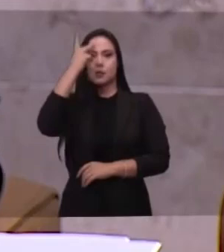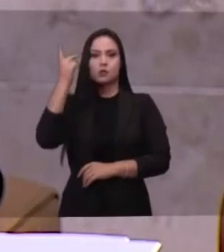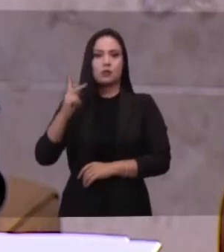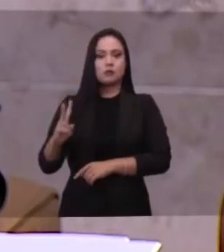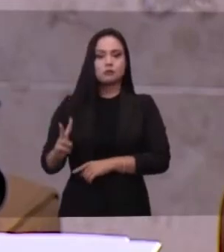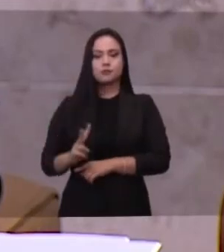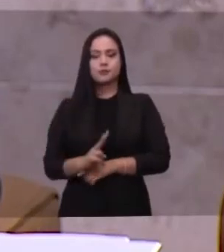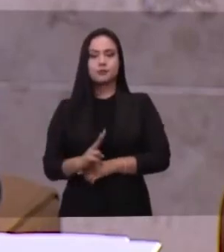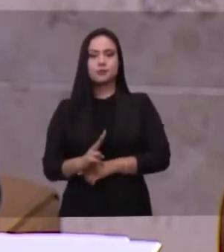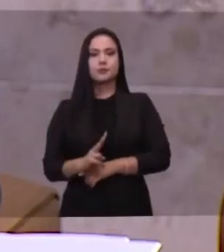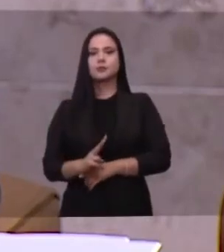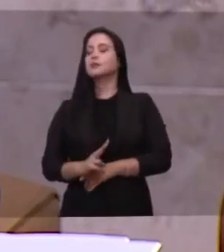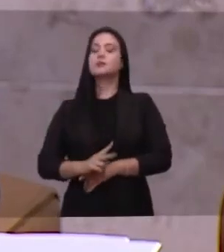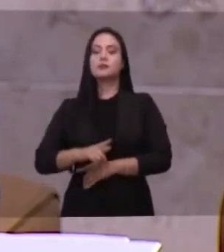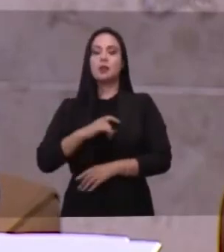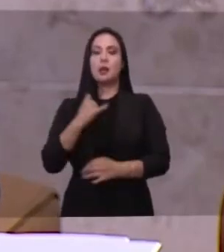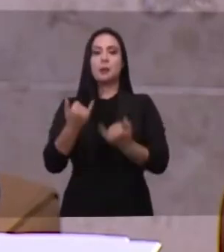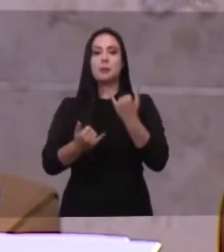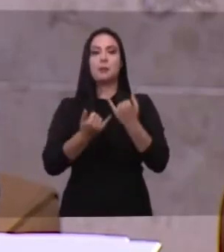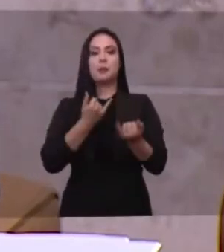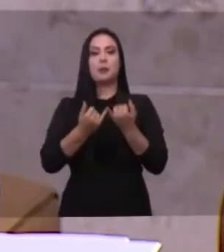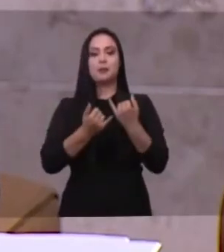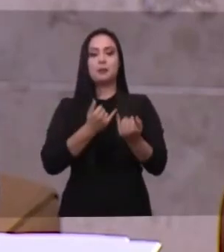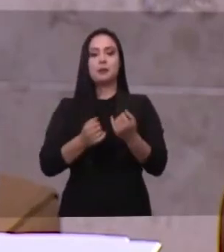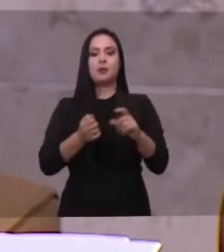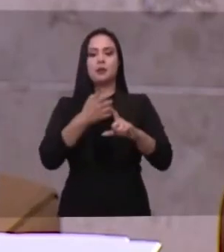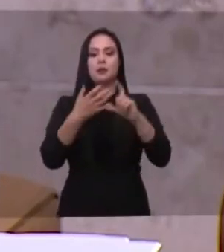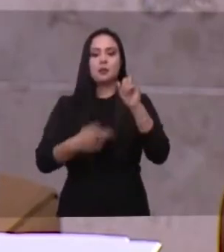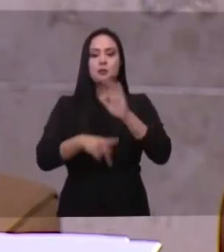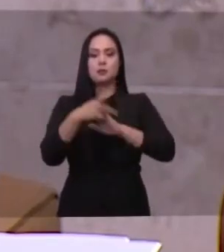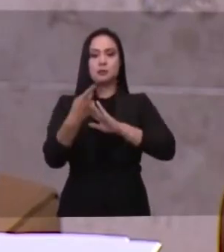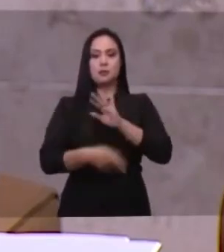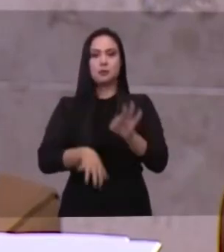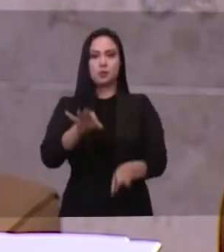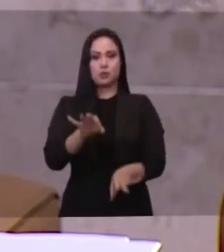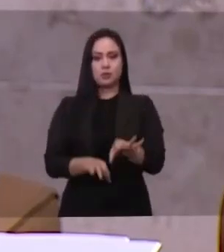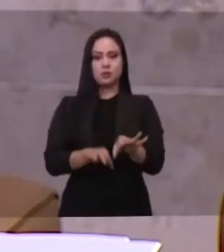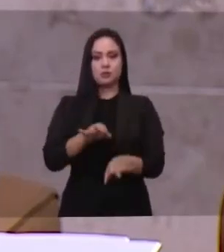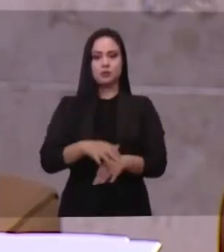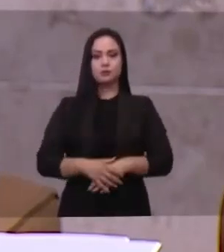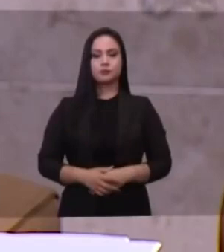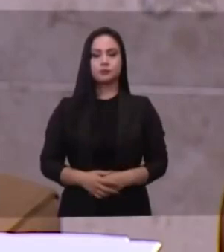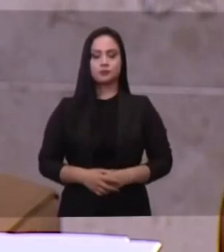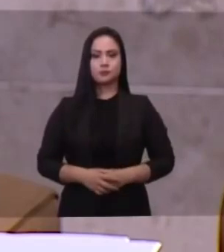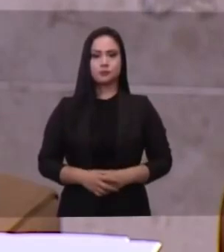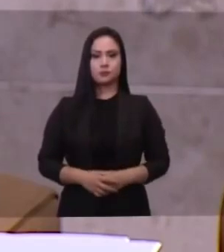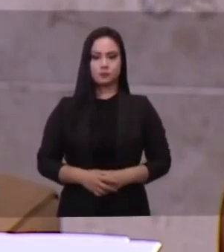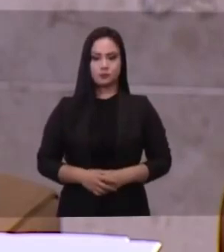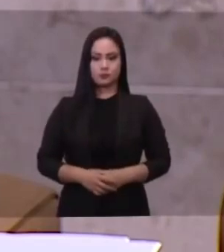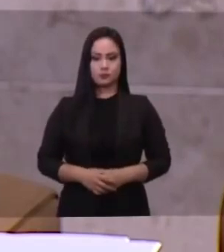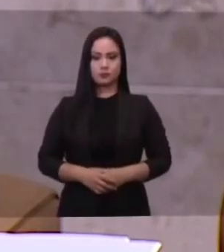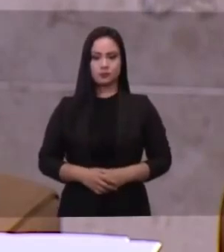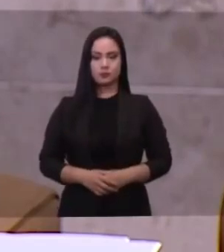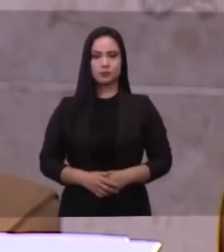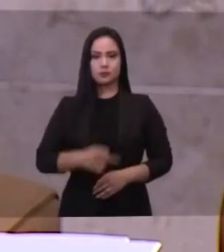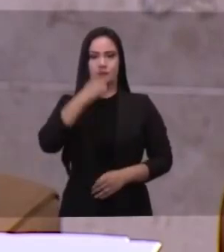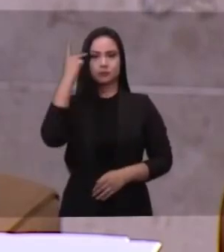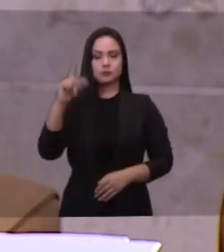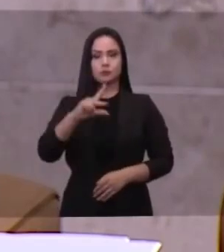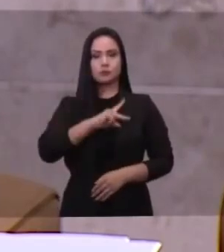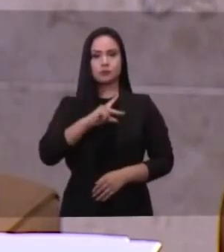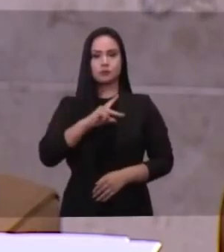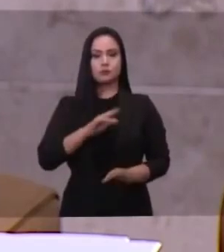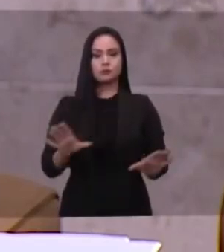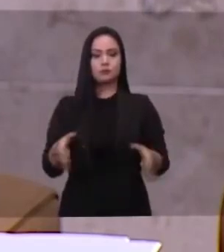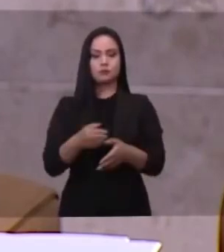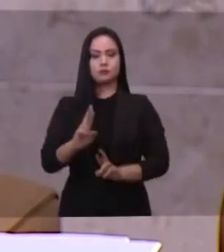financeiro poderes que se assemelham muito às características clássicas da jurisdição, consignando nas mãos de agente privado, parte